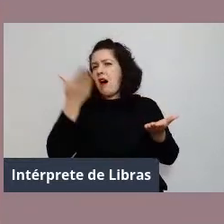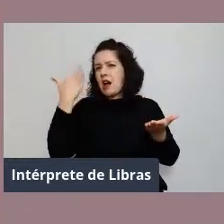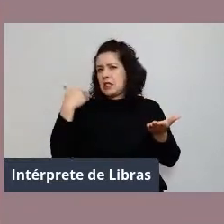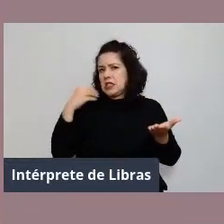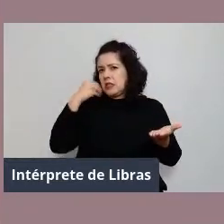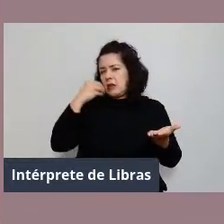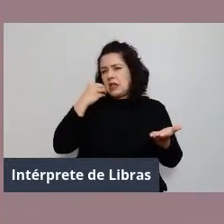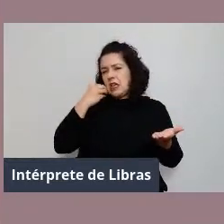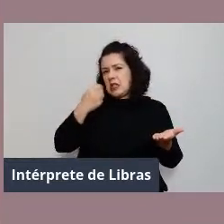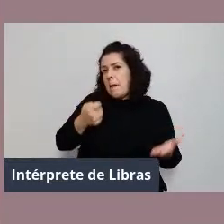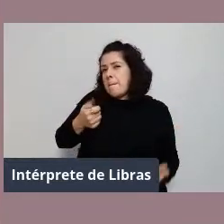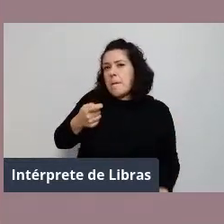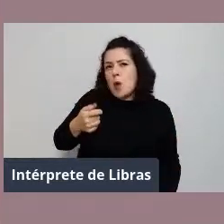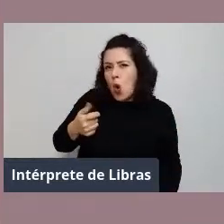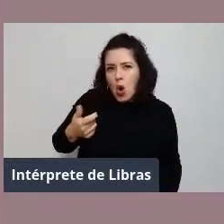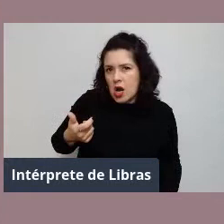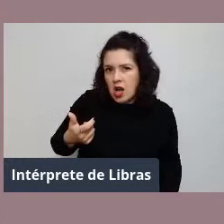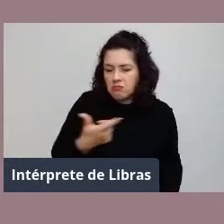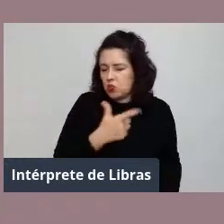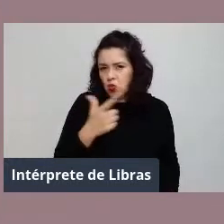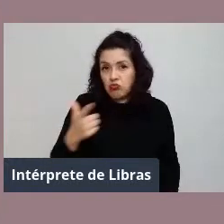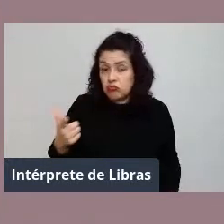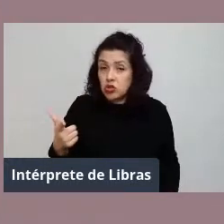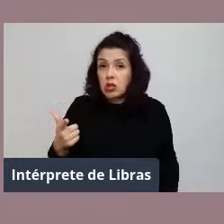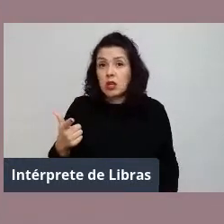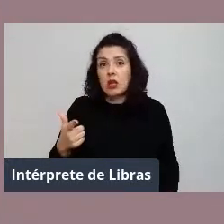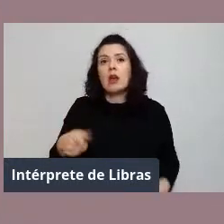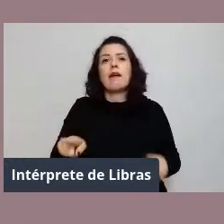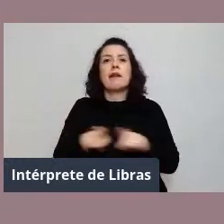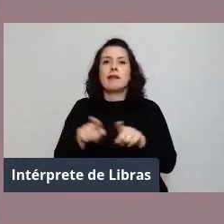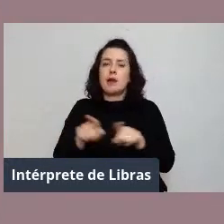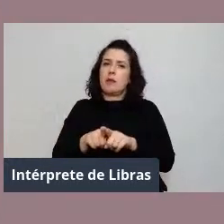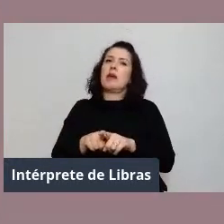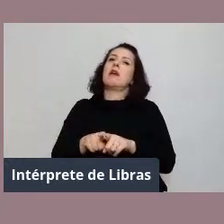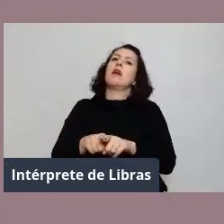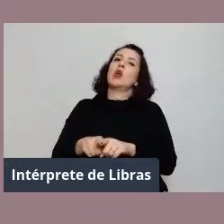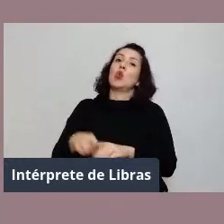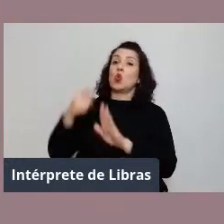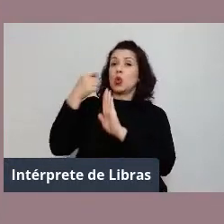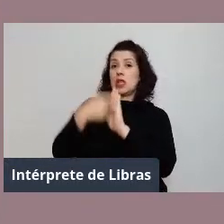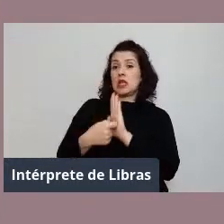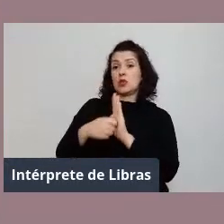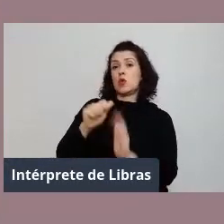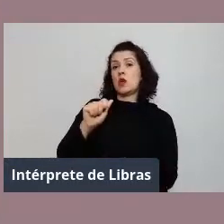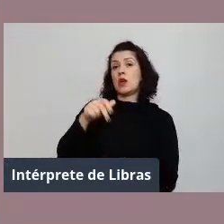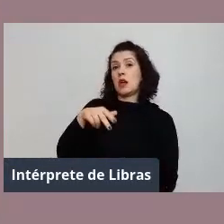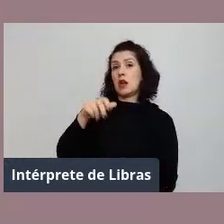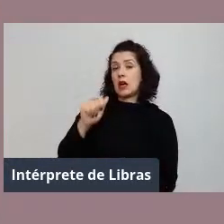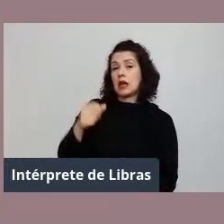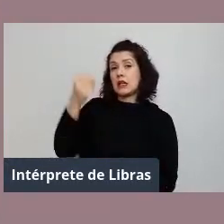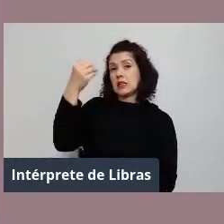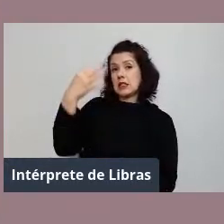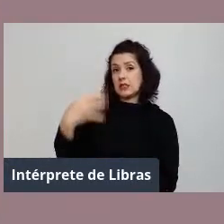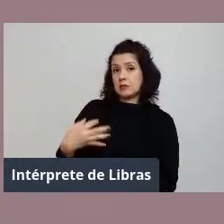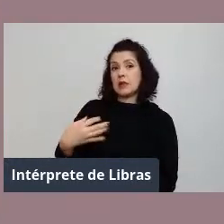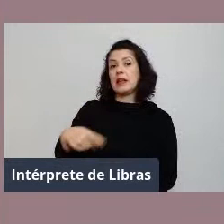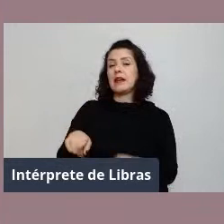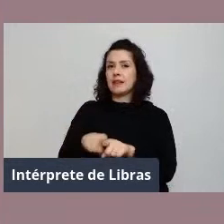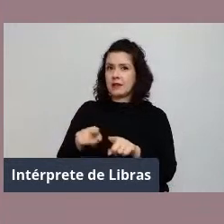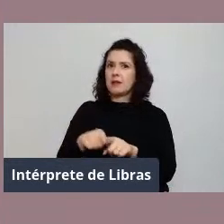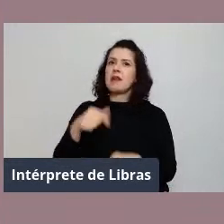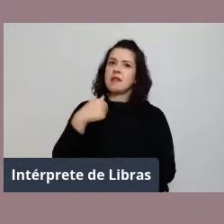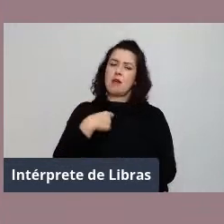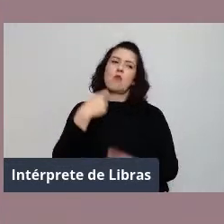coincidentemente, nesse texto que a Ana Maria acabou de ler, ela fala do Roland Barthes, eu falo do Roland Barthes também no